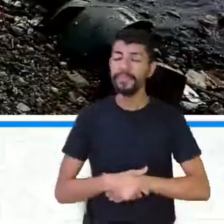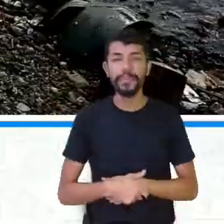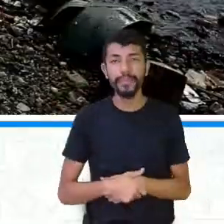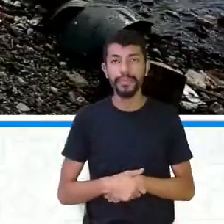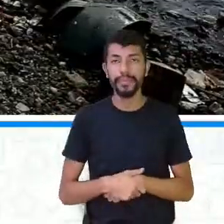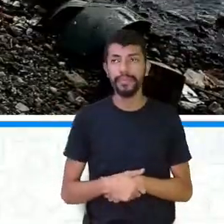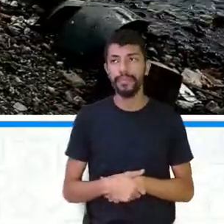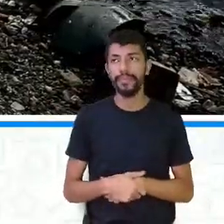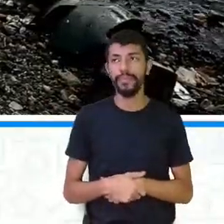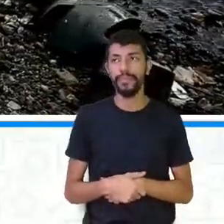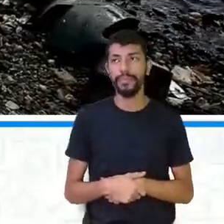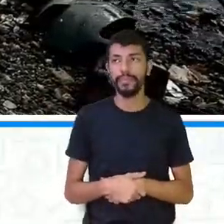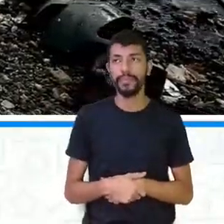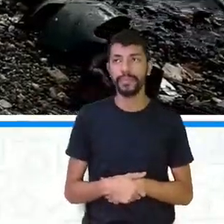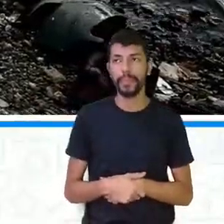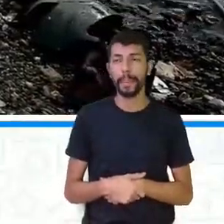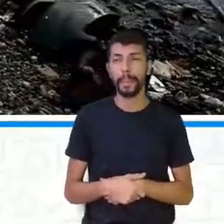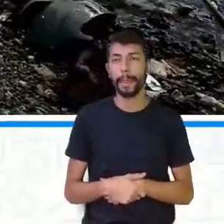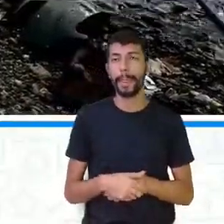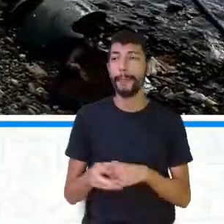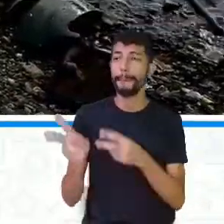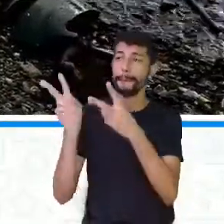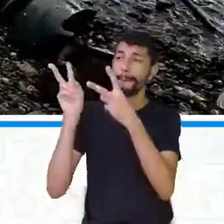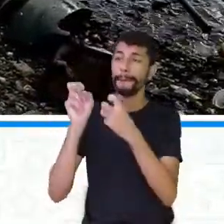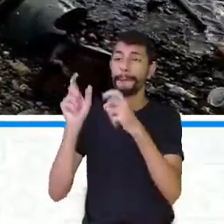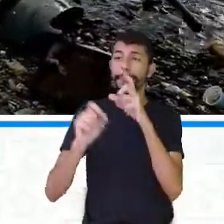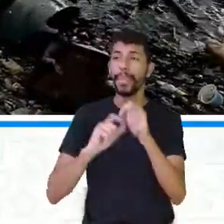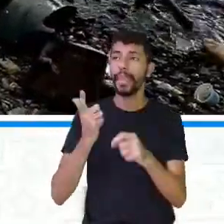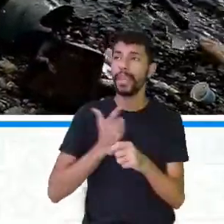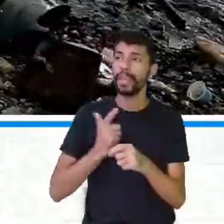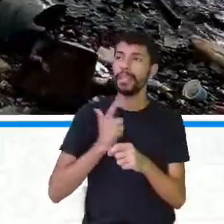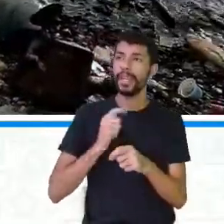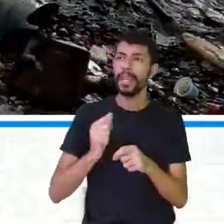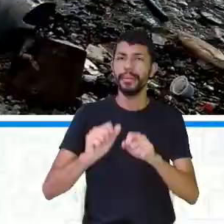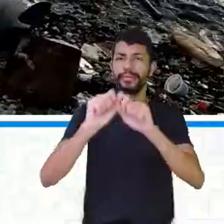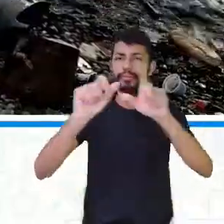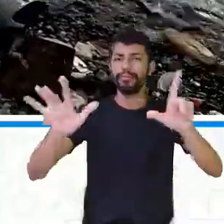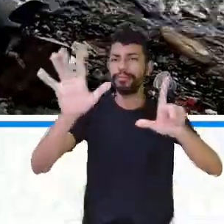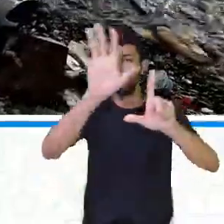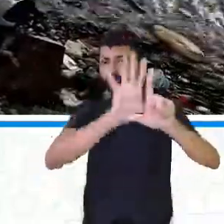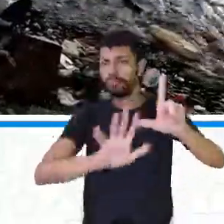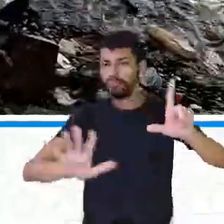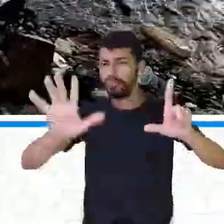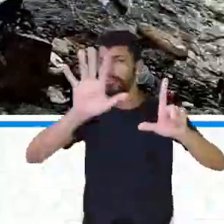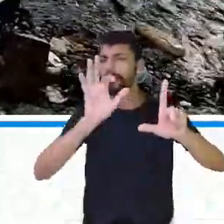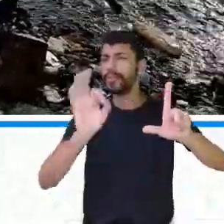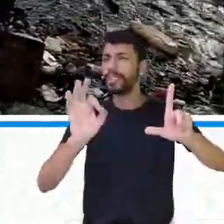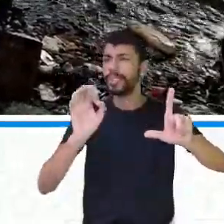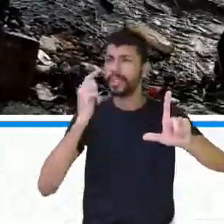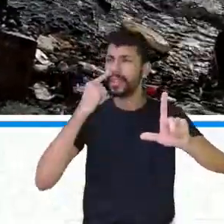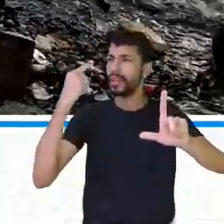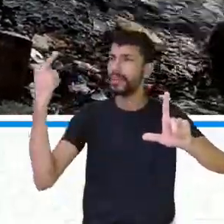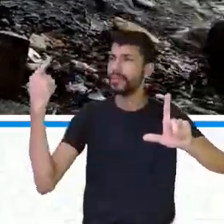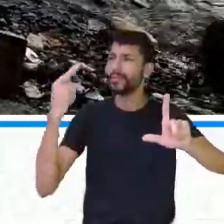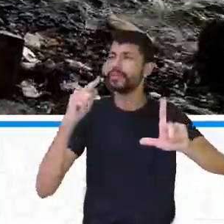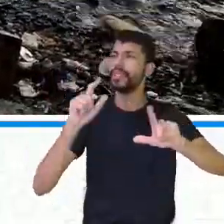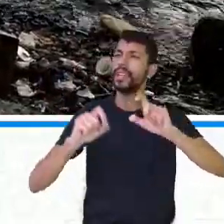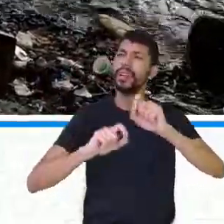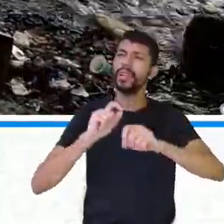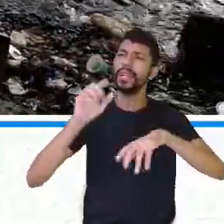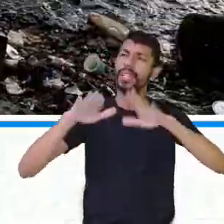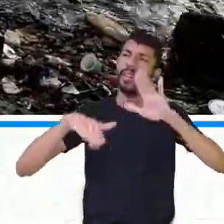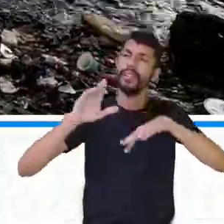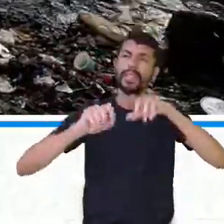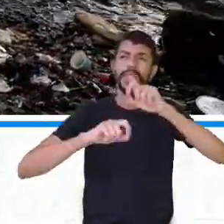aí. Eu percebo que tem uma paisagem, né? As margens do que pode ser